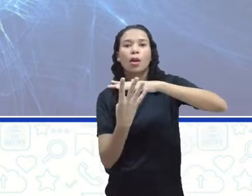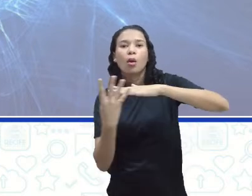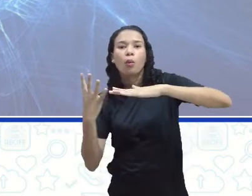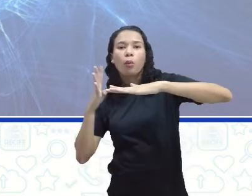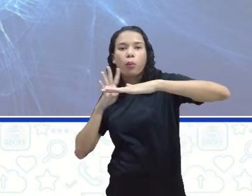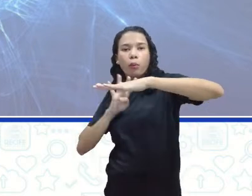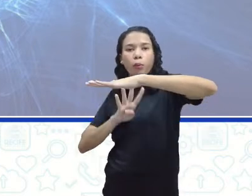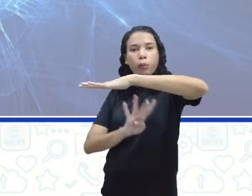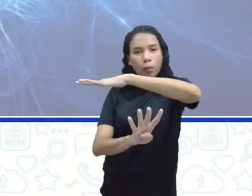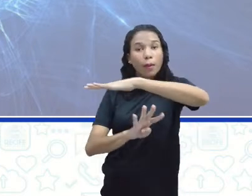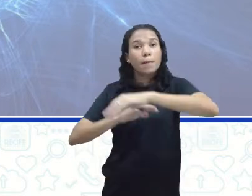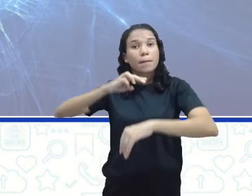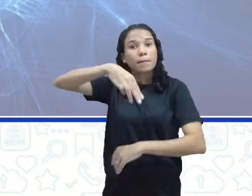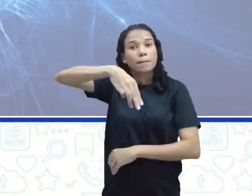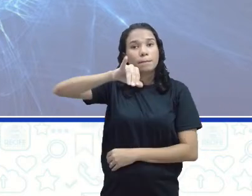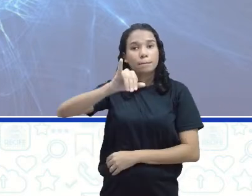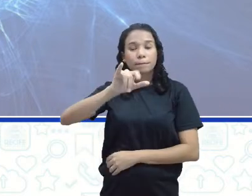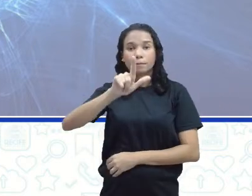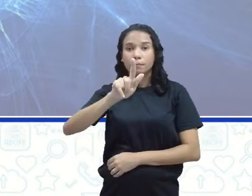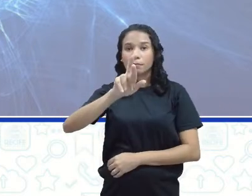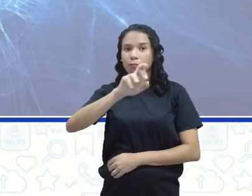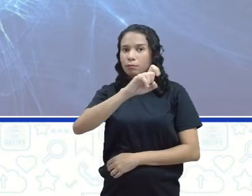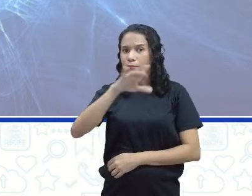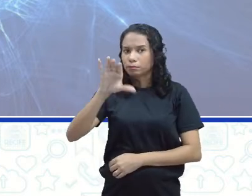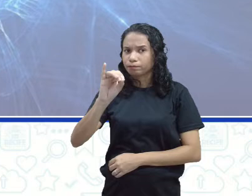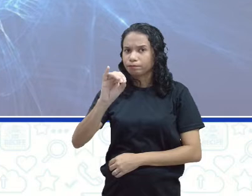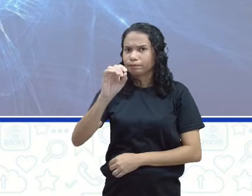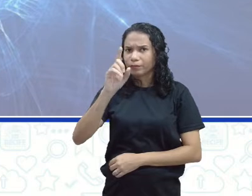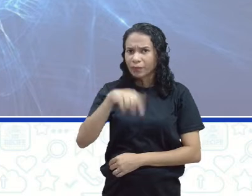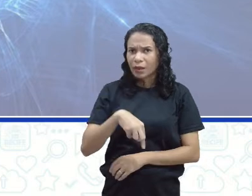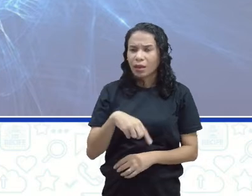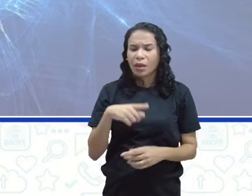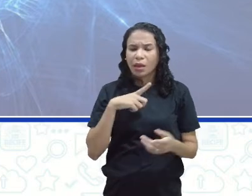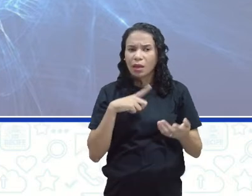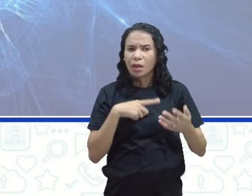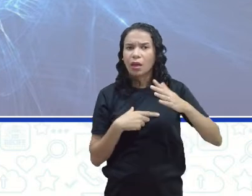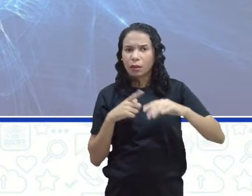aí eu quero saber se você sabe, né, se você acha que migrantes,